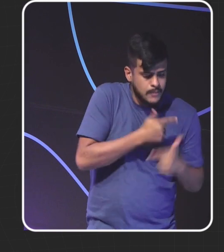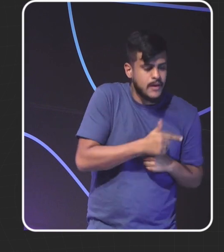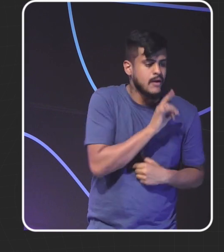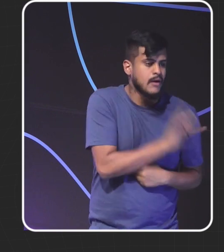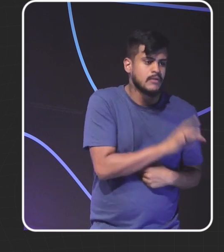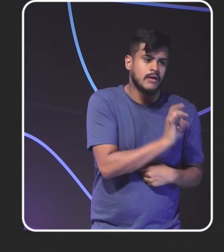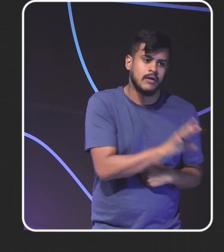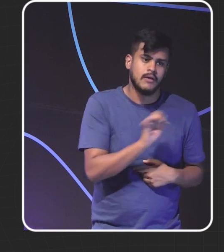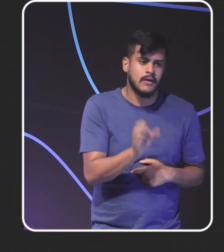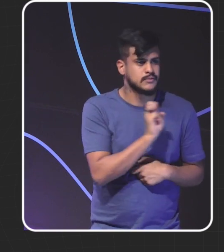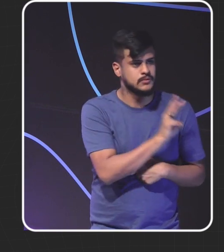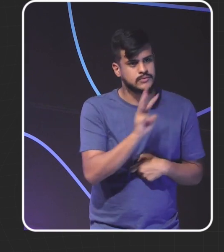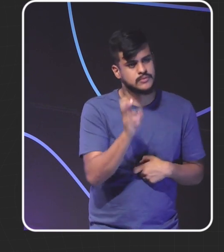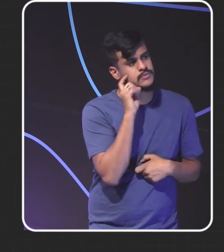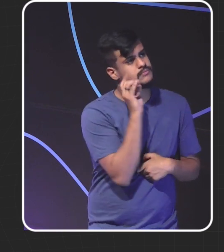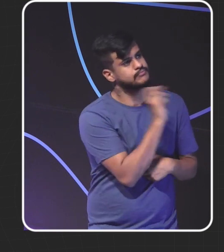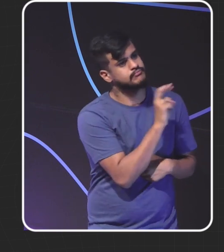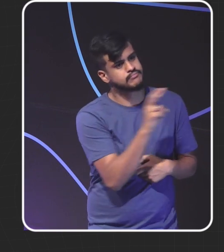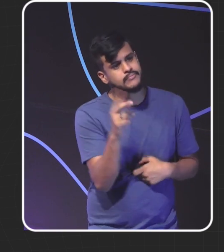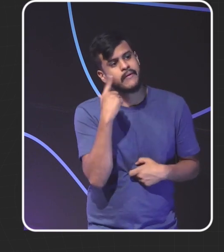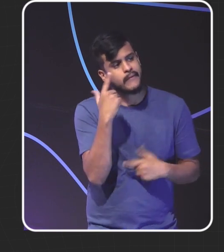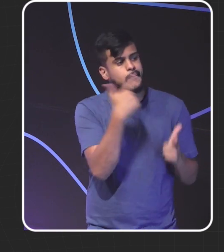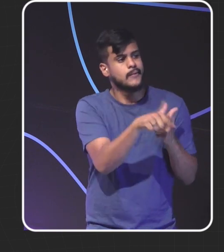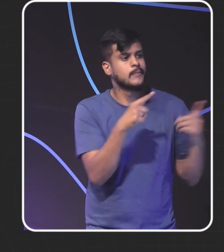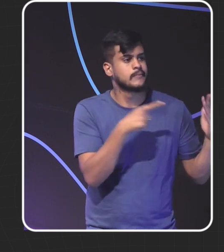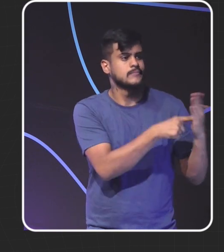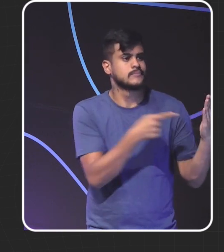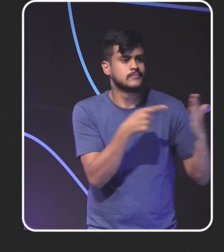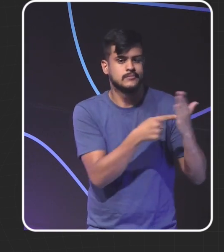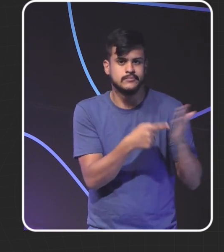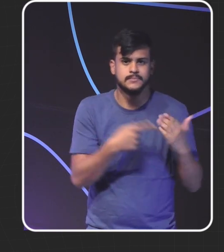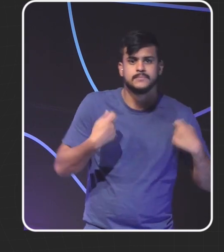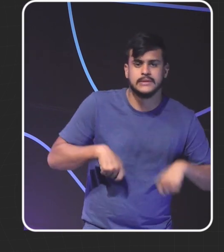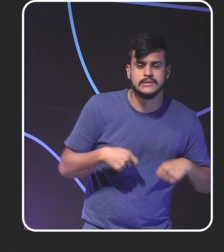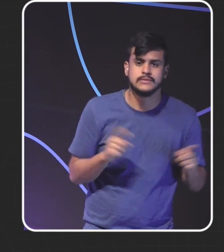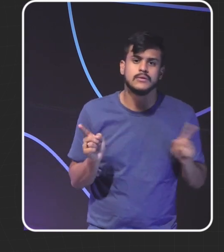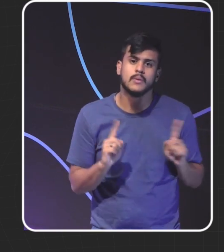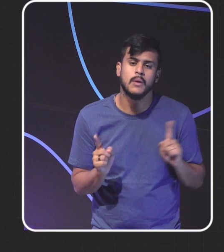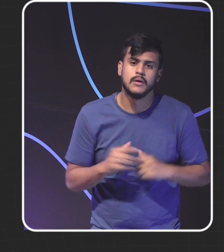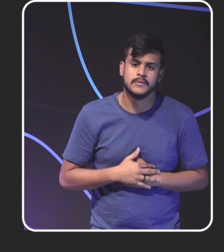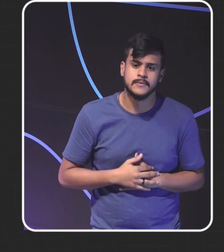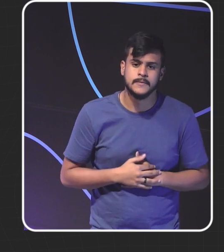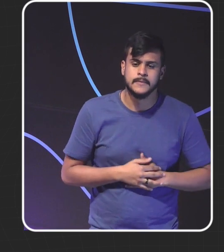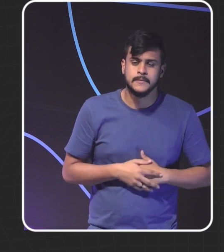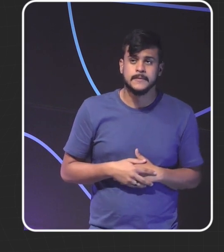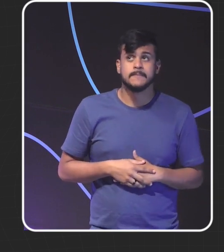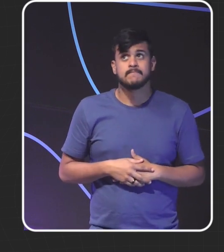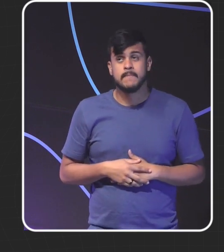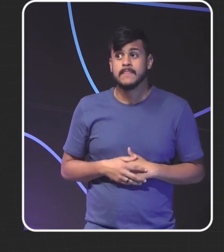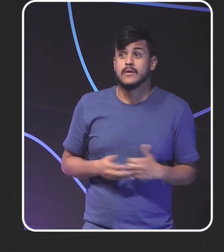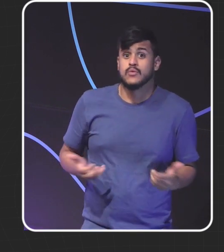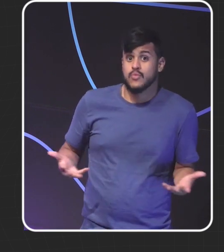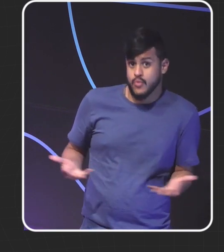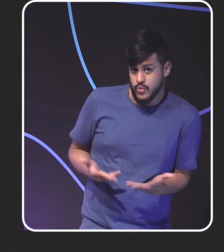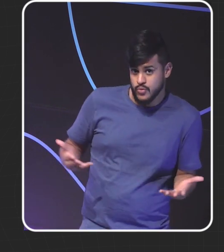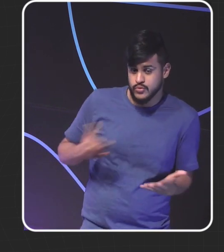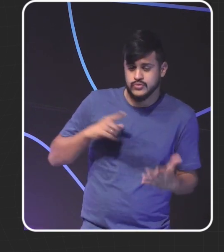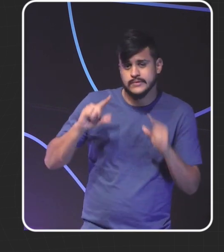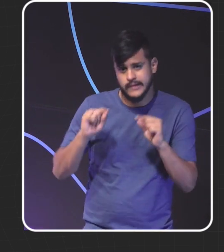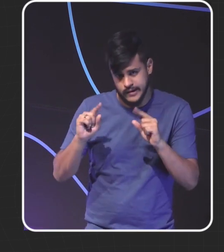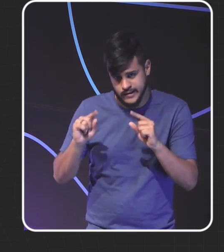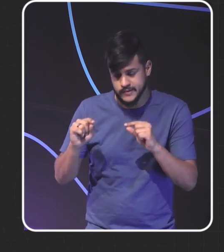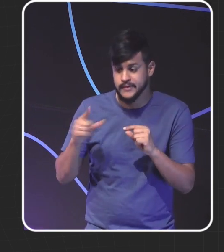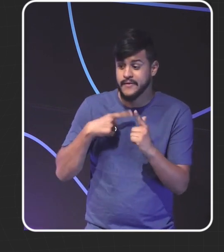aplicação, de site por site, para reportar esse tipo de problema? A dificuldade hoje que a gente tem é que essas ferramentas elas